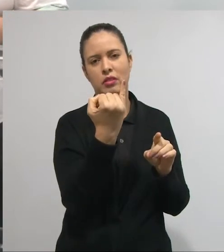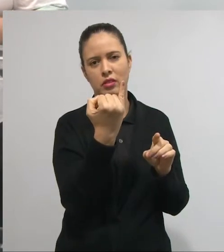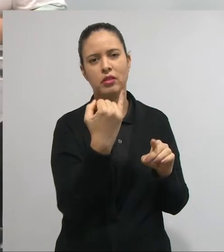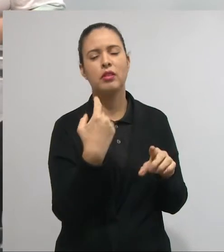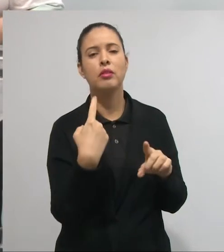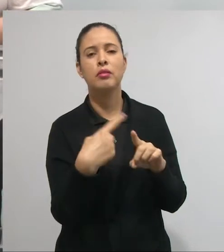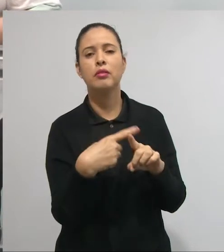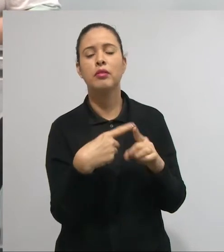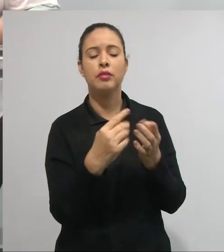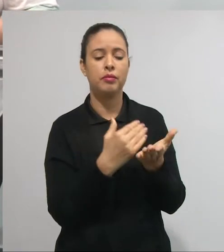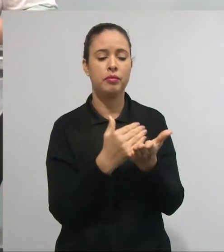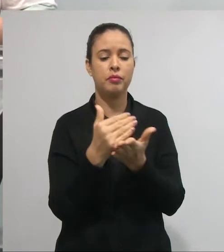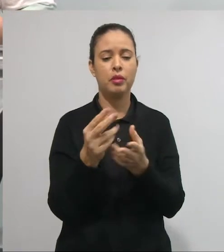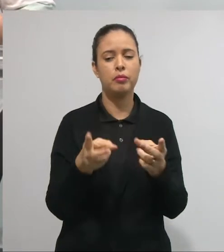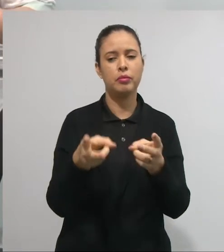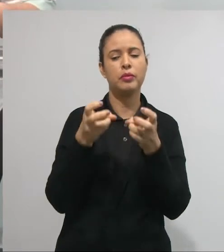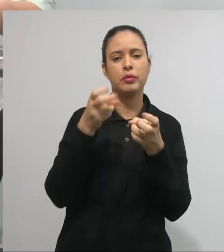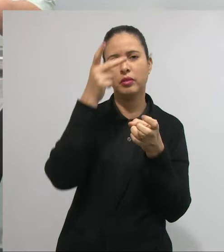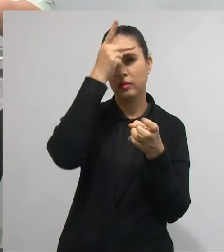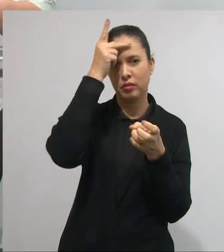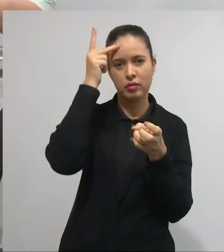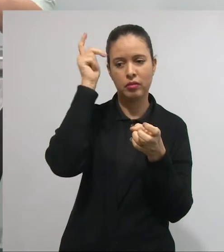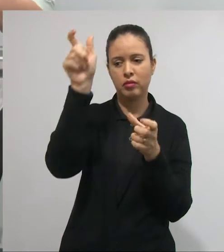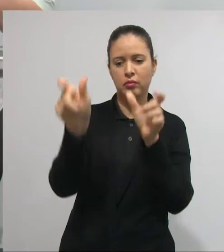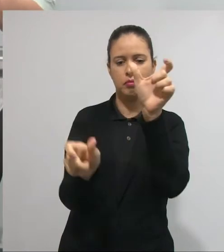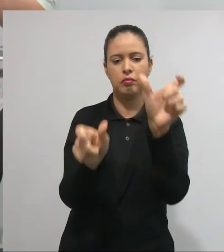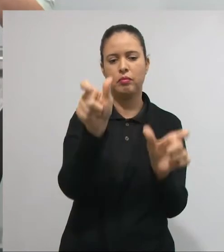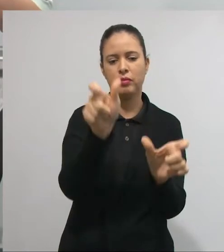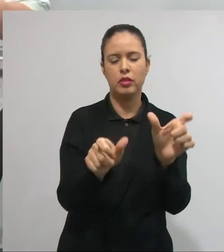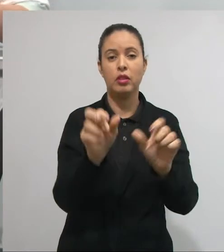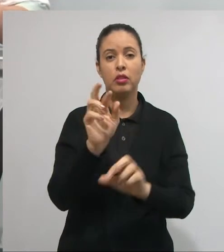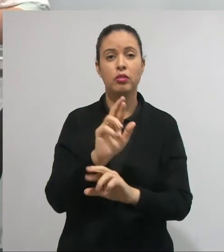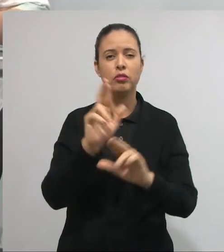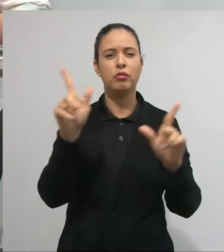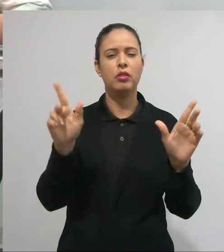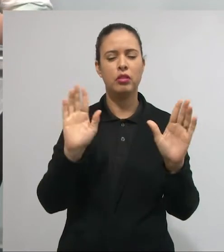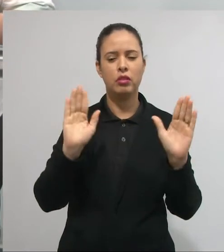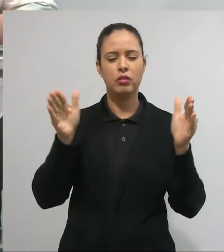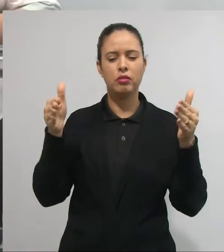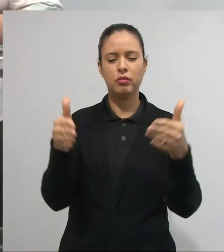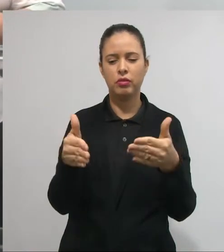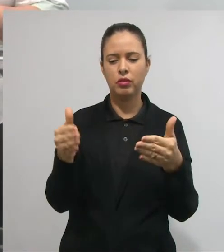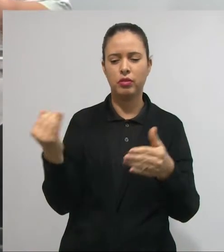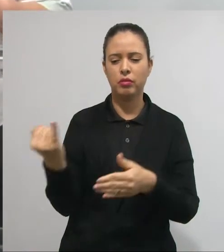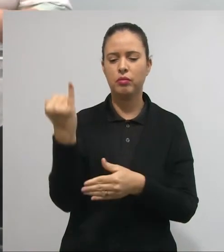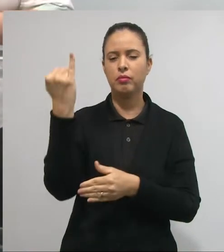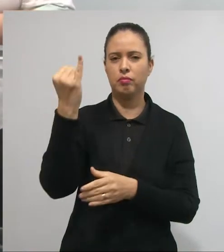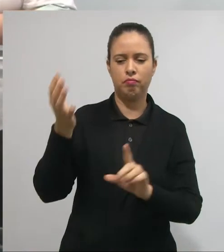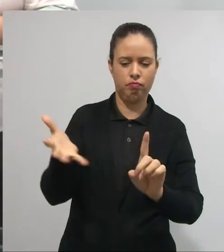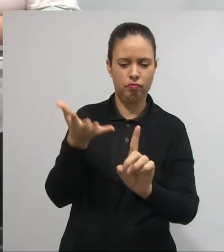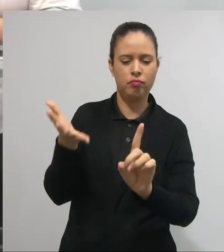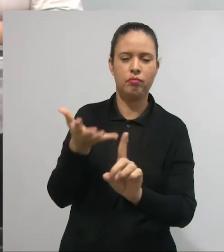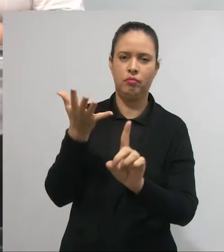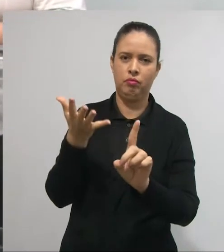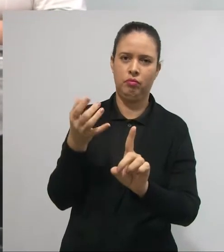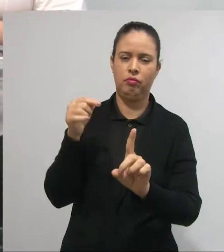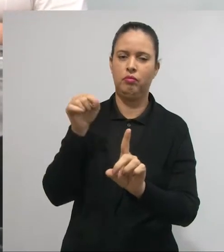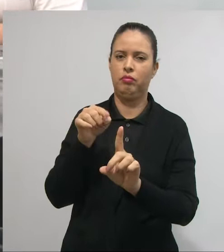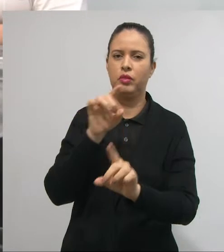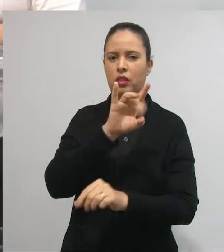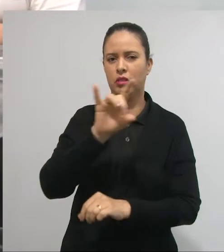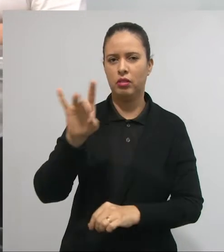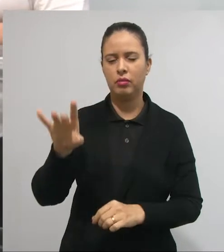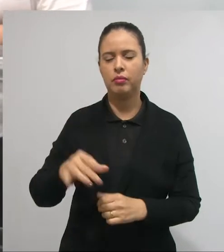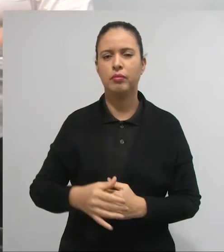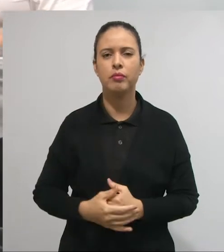já começa a ver as pessoas de uma forma mais relevante do que elas realmente merecem,